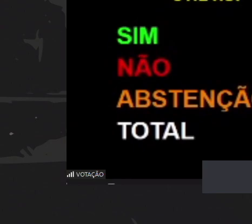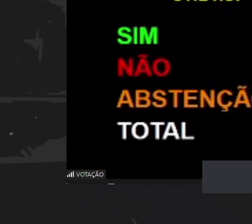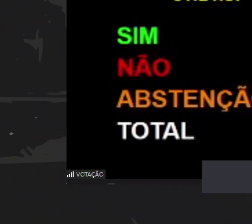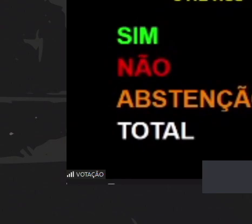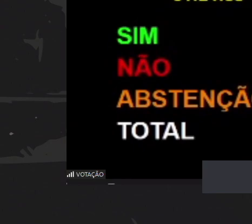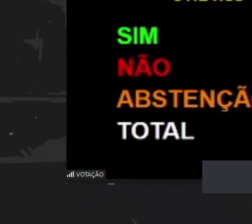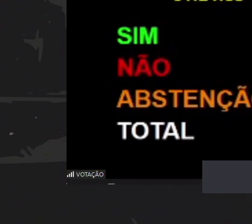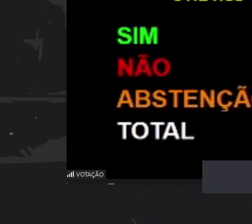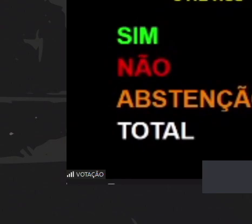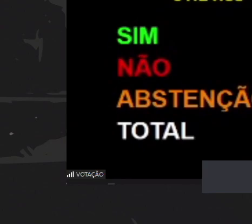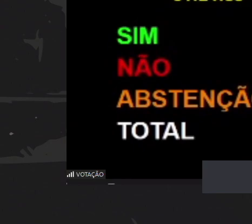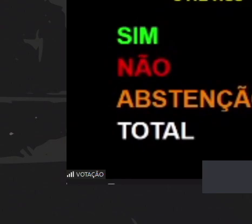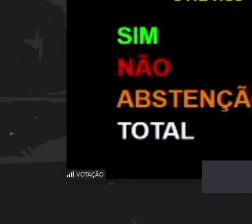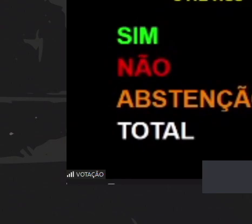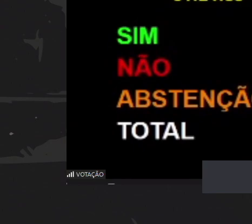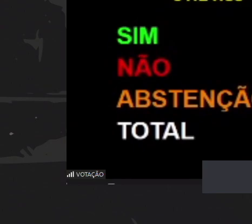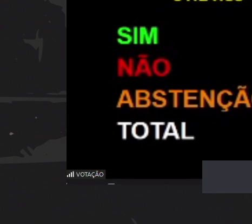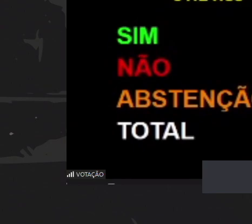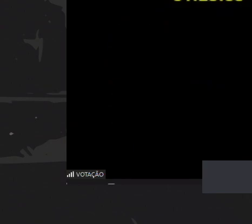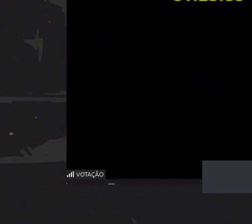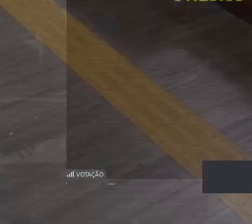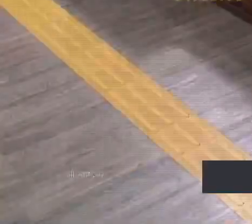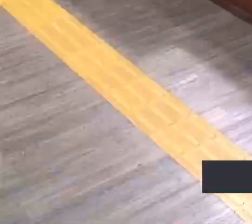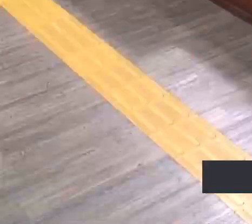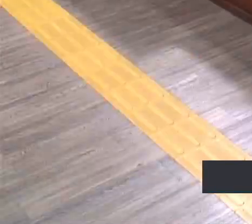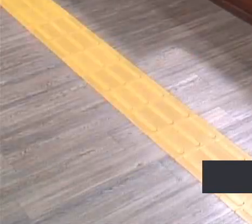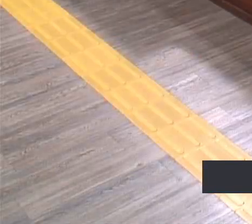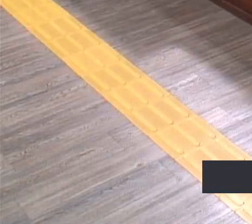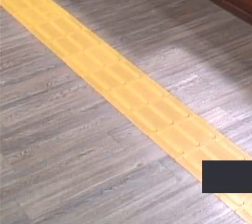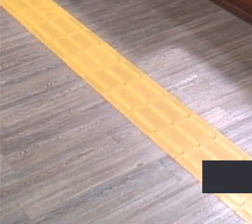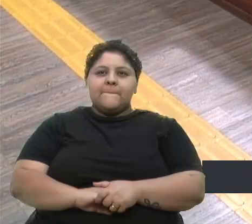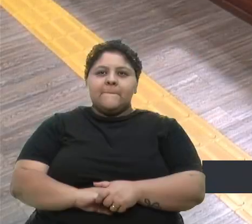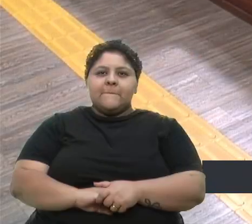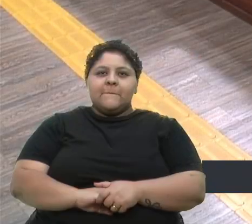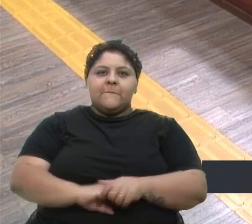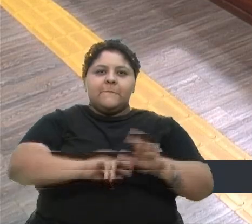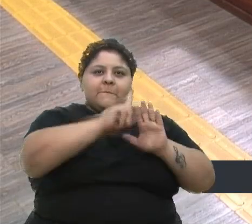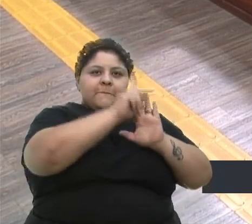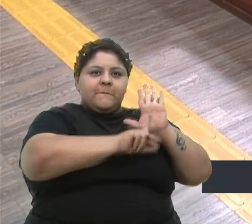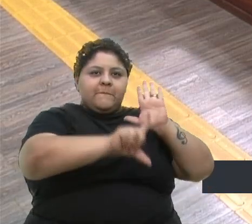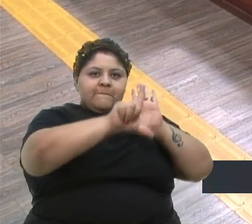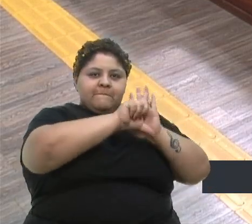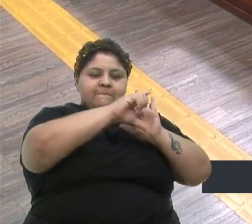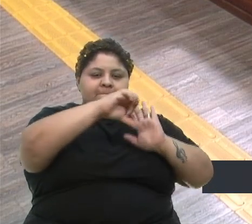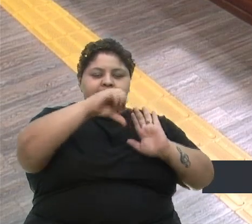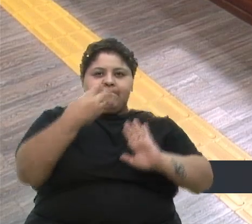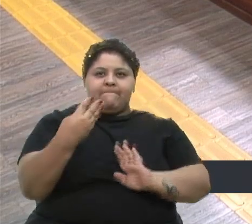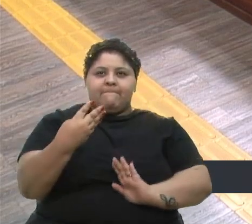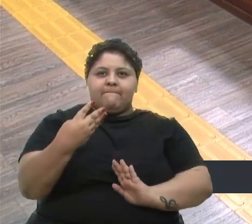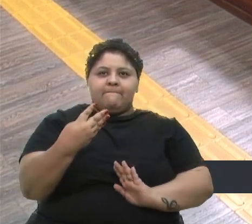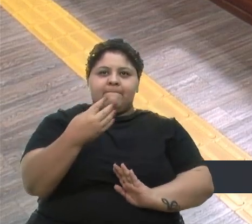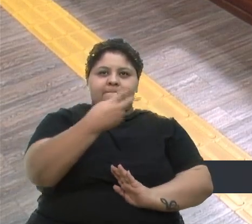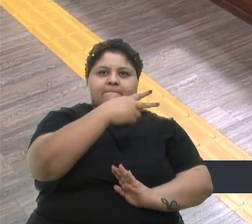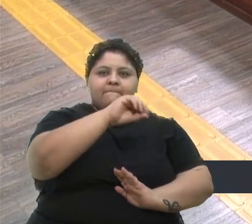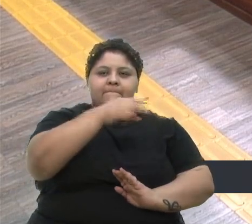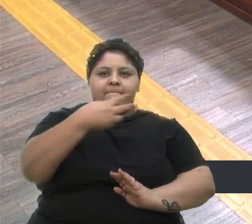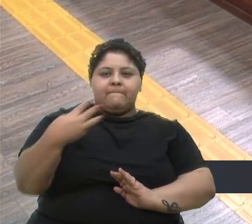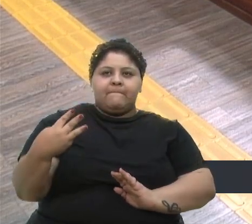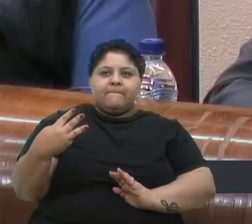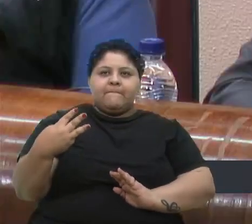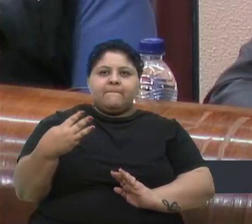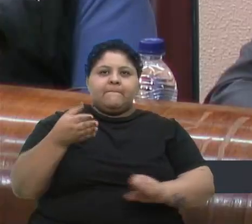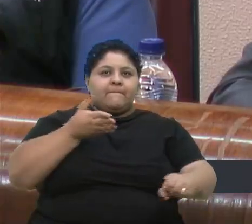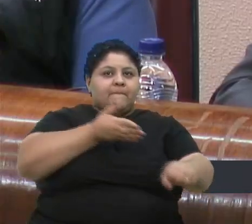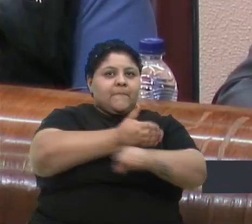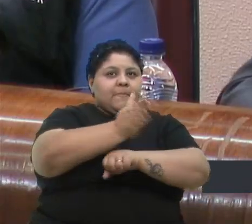Encerrado o registro dos votos, encerrada a votação. Projeto de lei número 94, 2023, foi aprovado